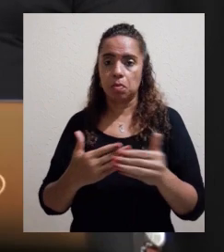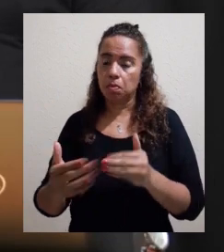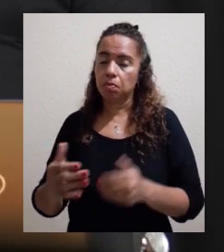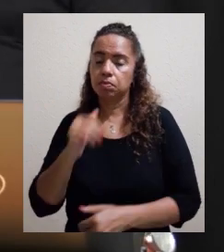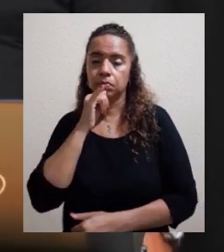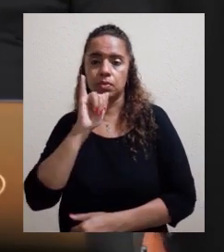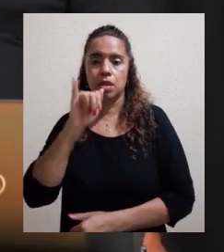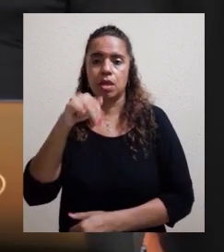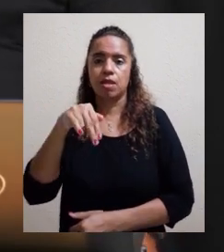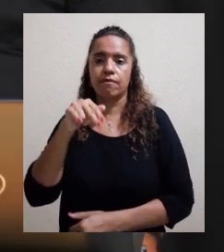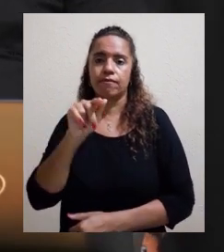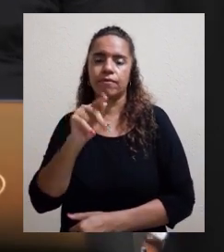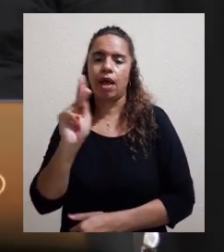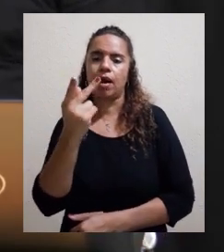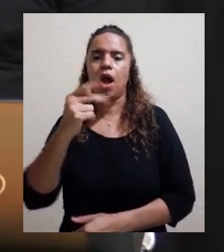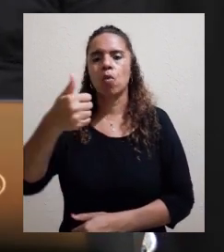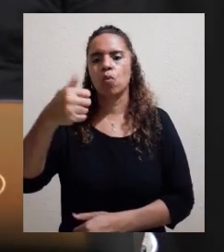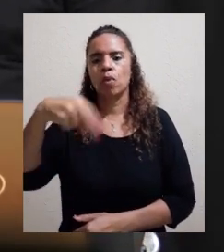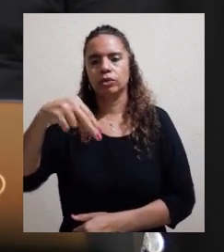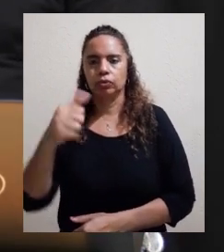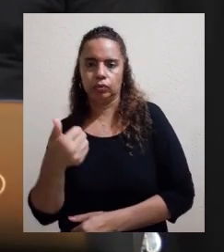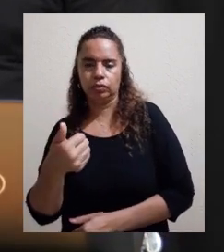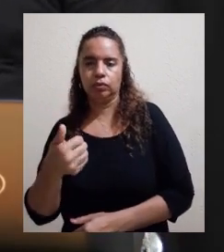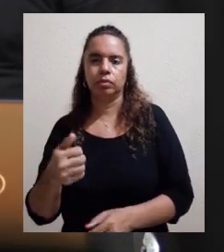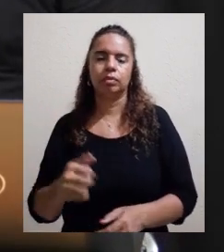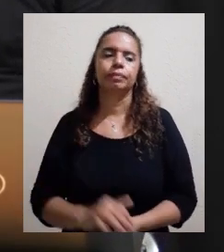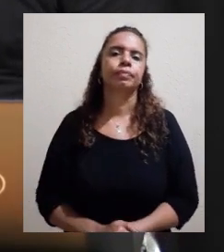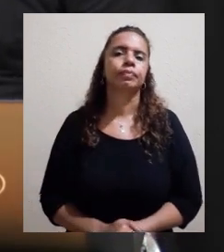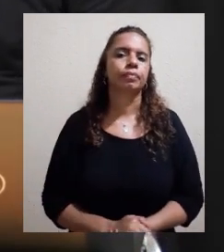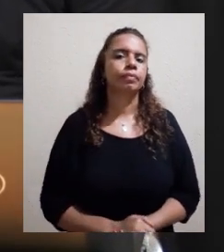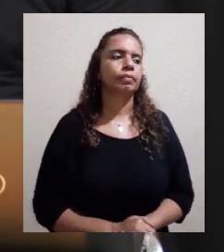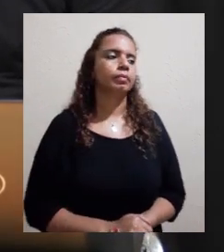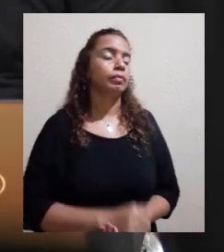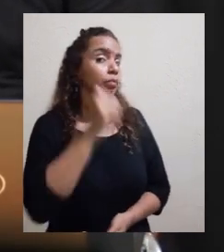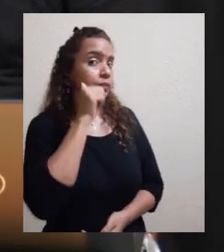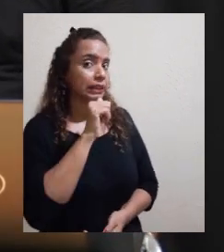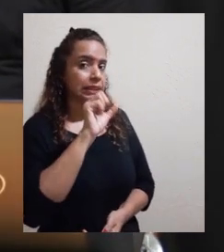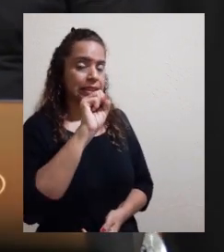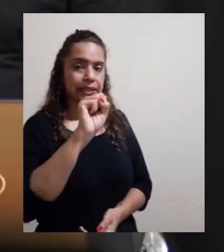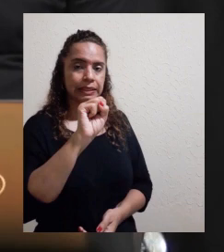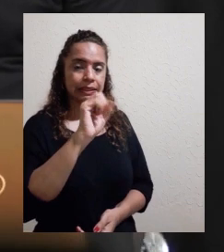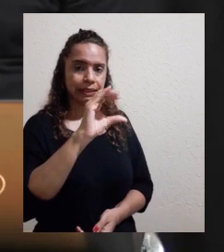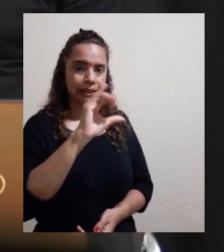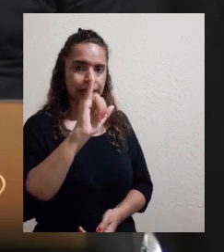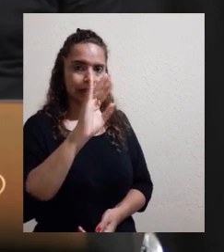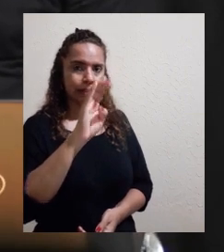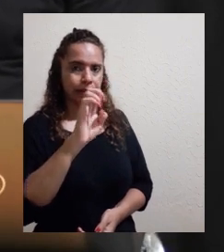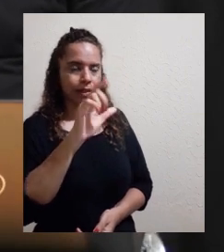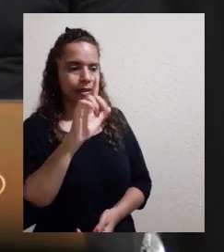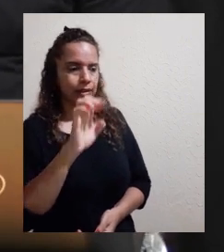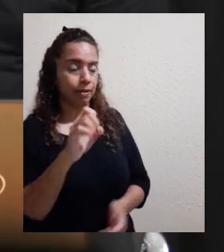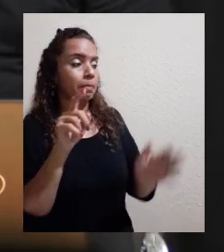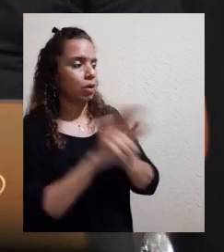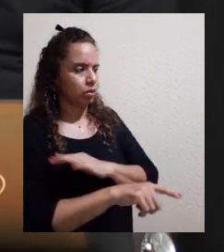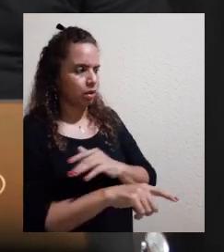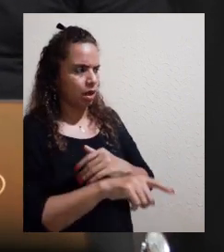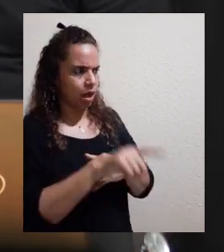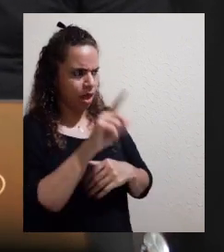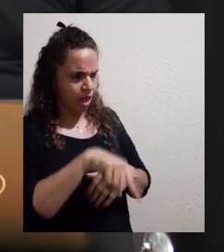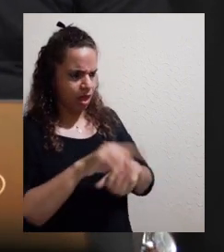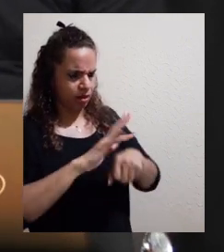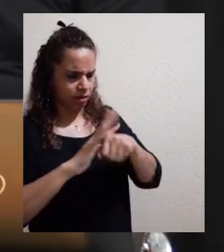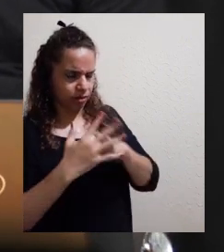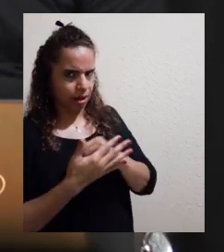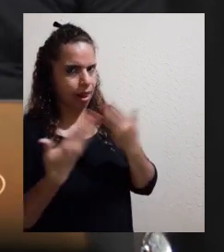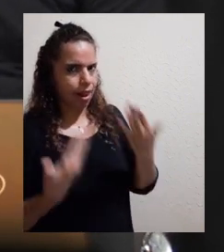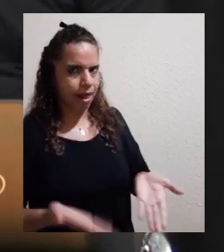isso acontece, como o influenza, por exemplo. E a Cibele está perguntando aqui, Bimba Cibele está perguntando se é mais leve em crianças e